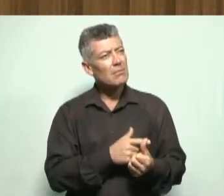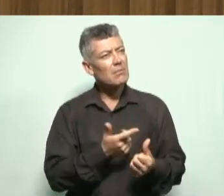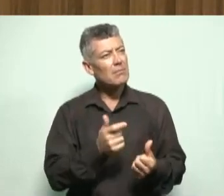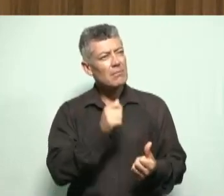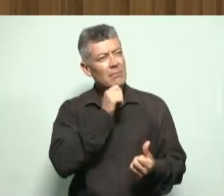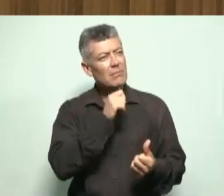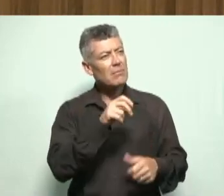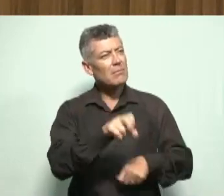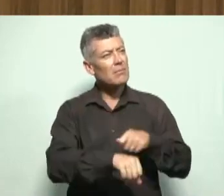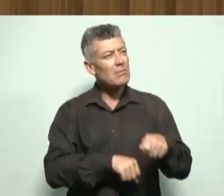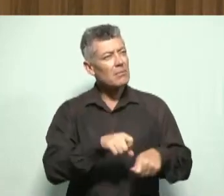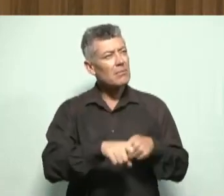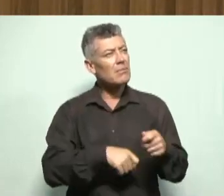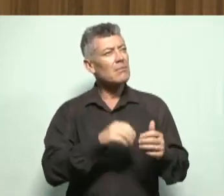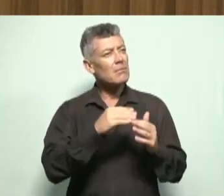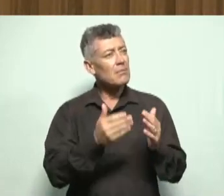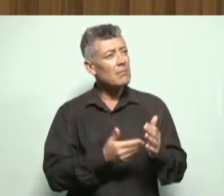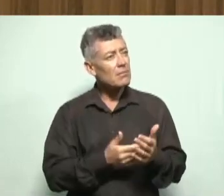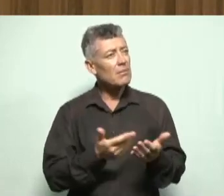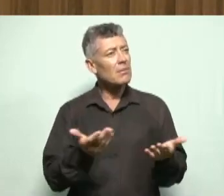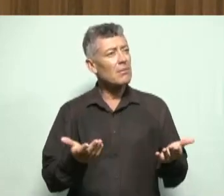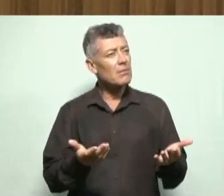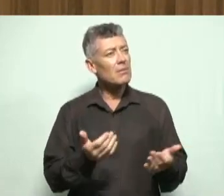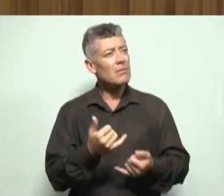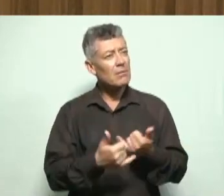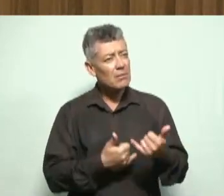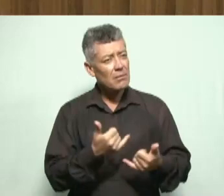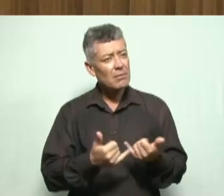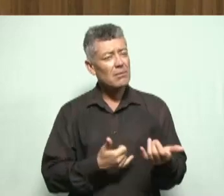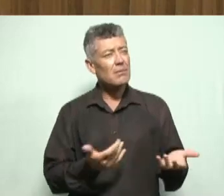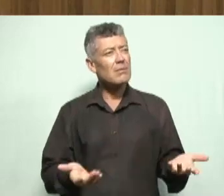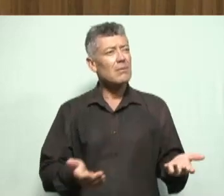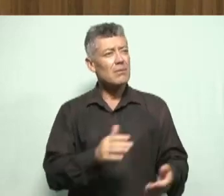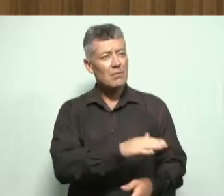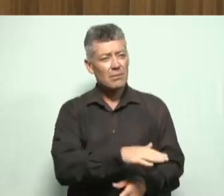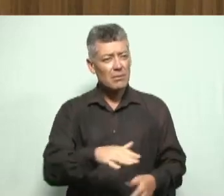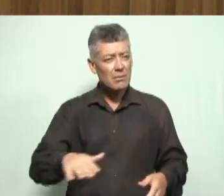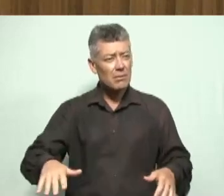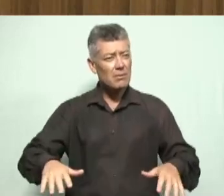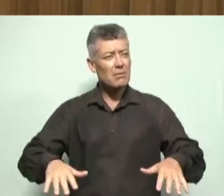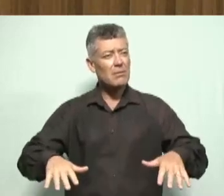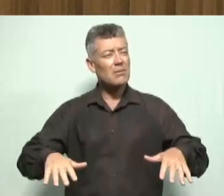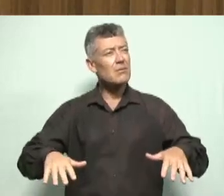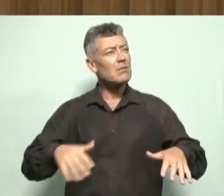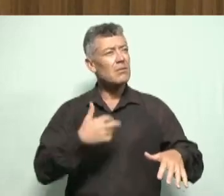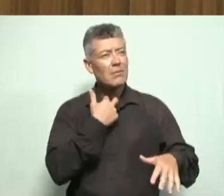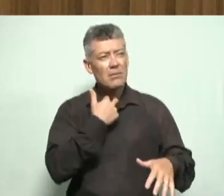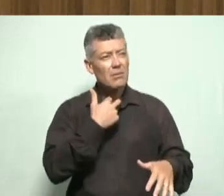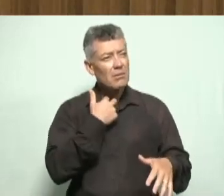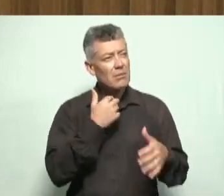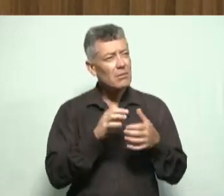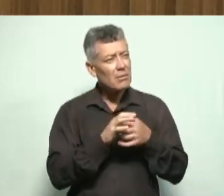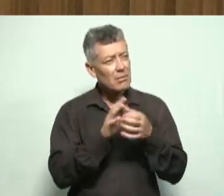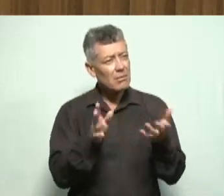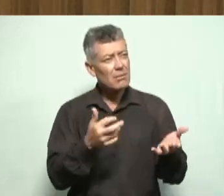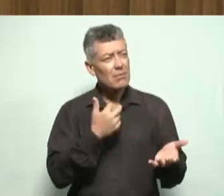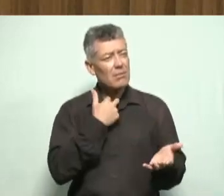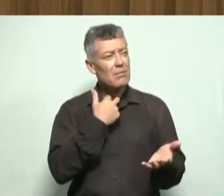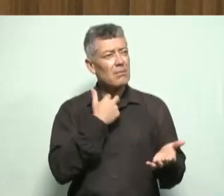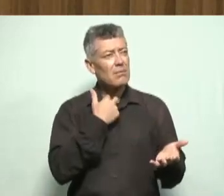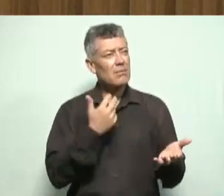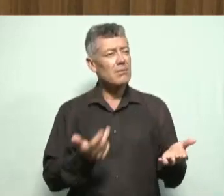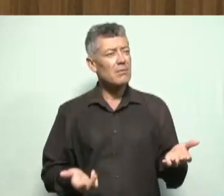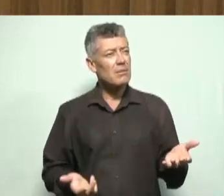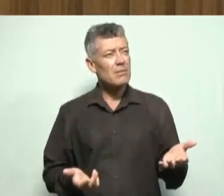de bicicleta, de médico, de tudo nós brincamos. Aí as nossas crianças hoje, nossos netos não podem brincar? Nossos netos têm que